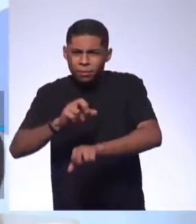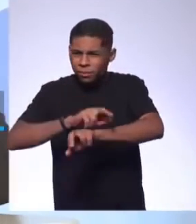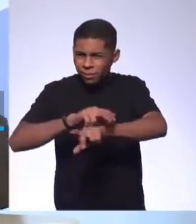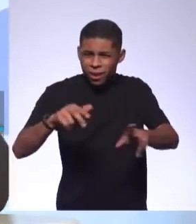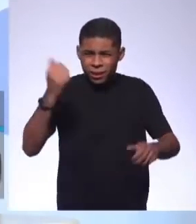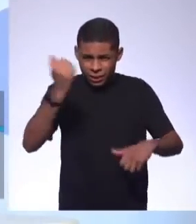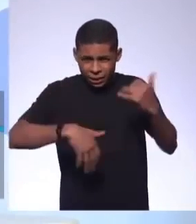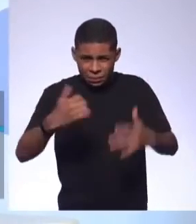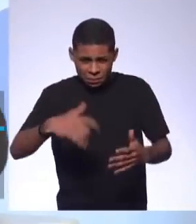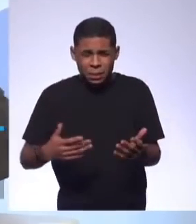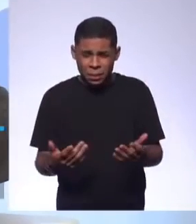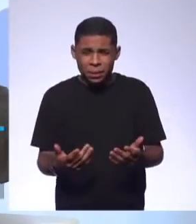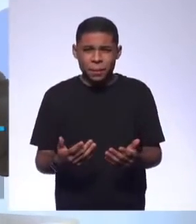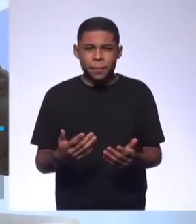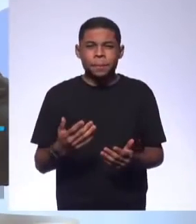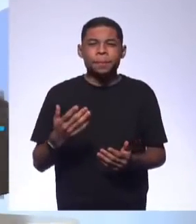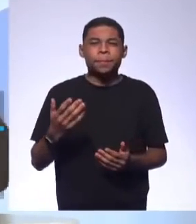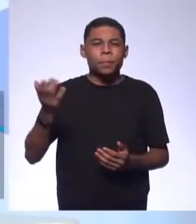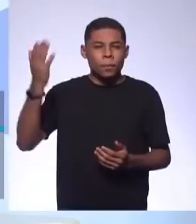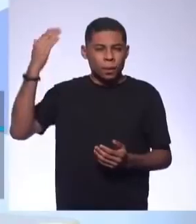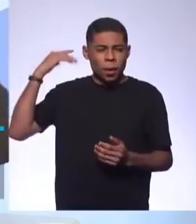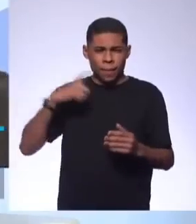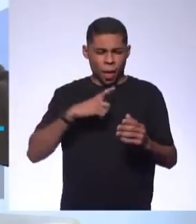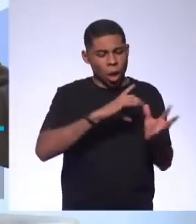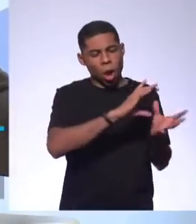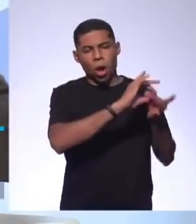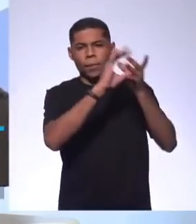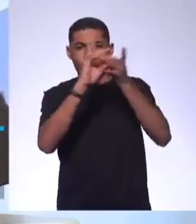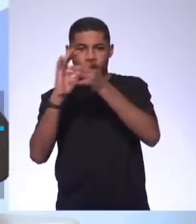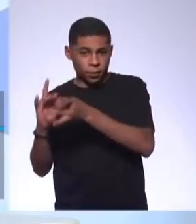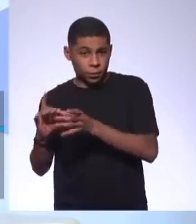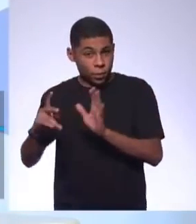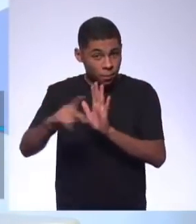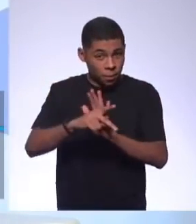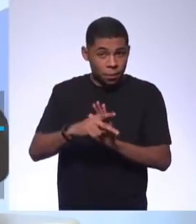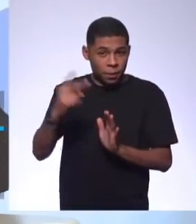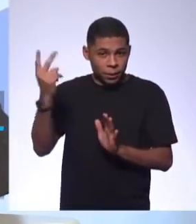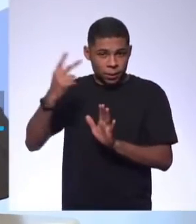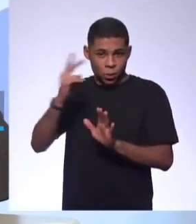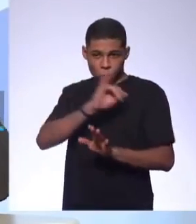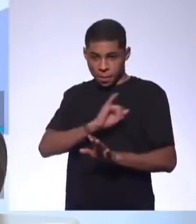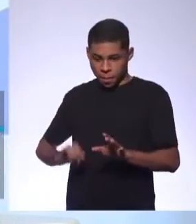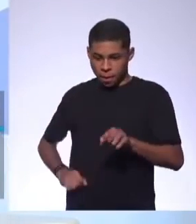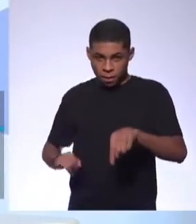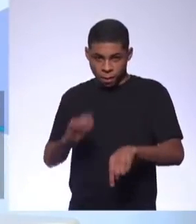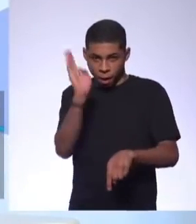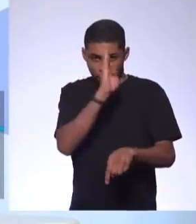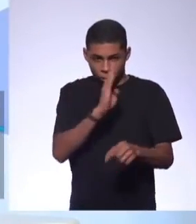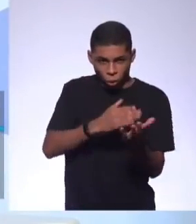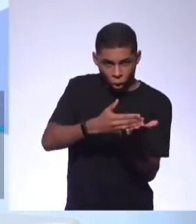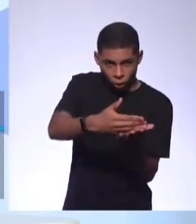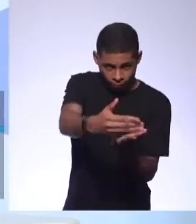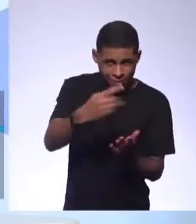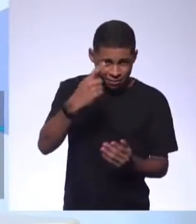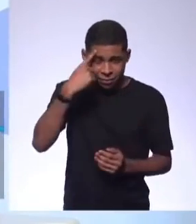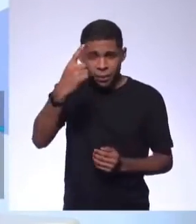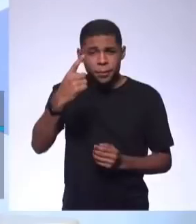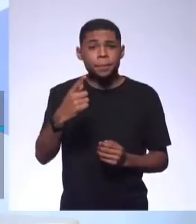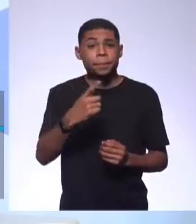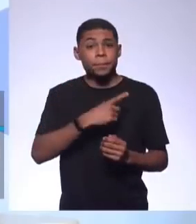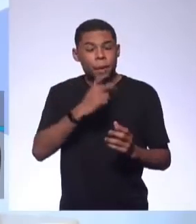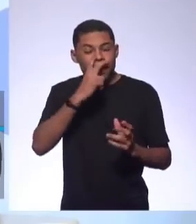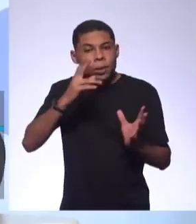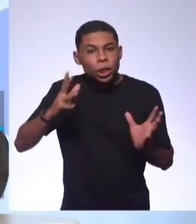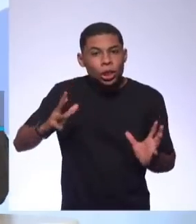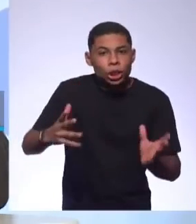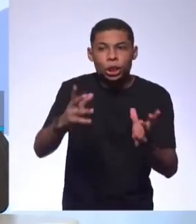ainda na questão no contexto do Segundo Império do Brasil, nós vamos ter aí o incentivo